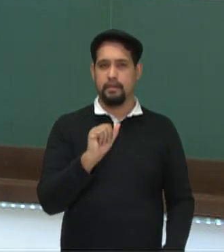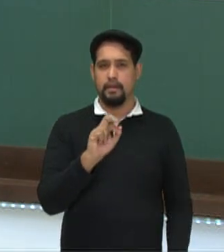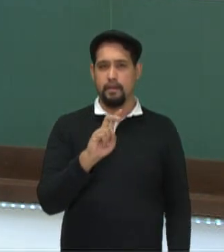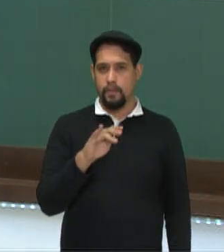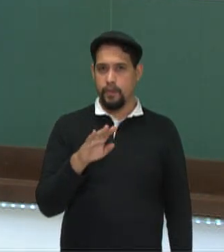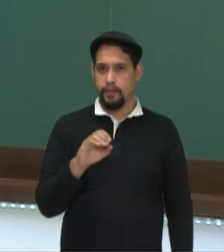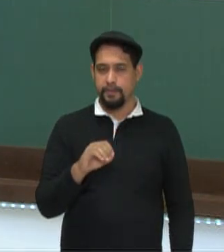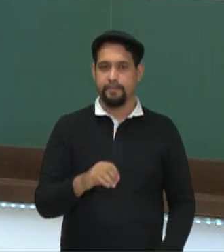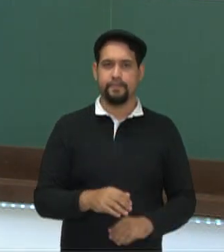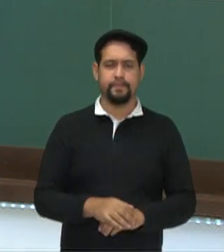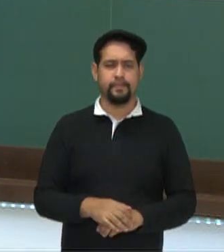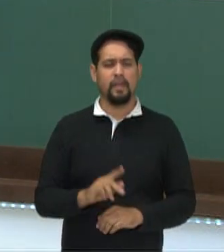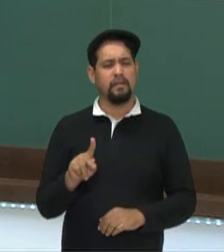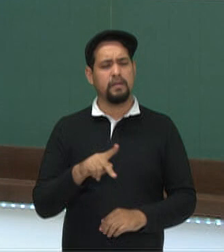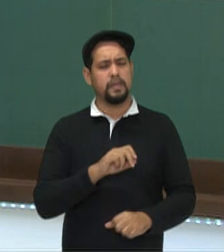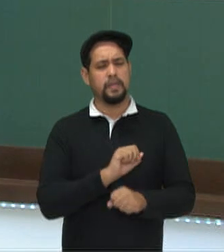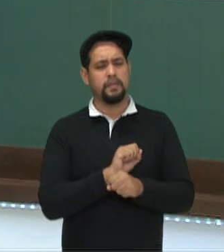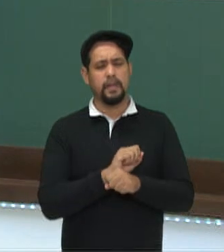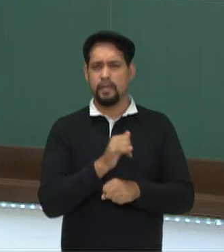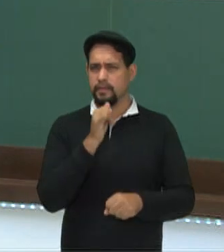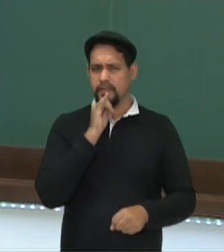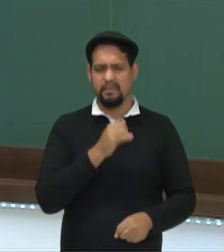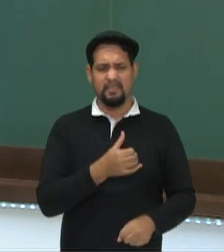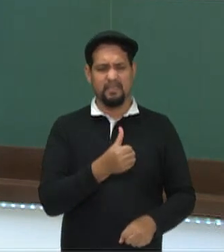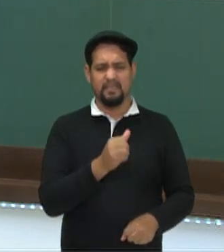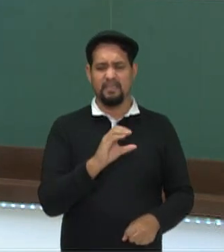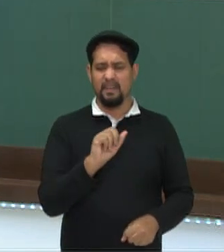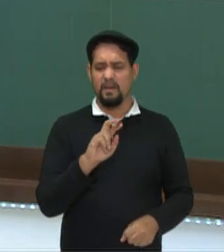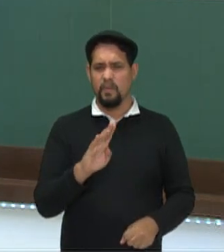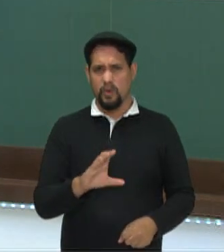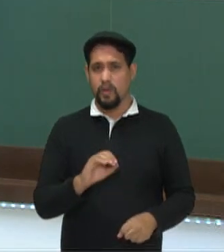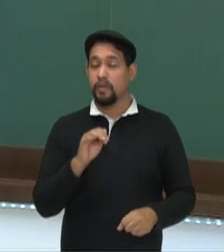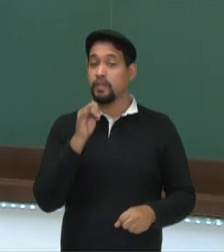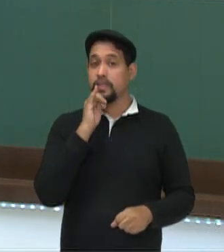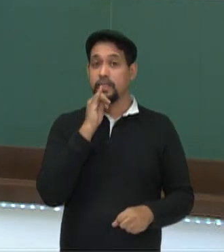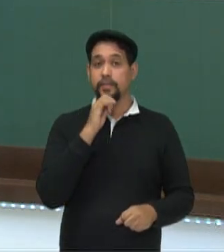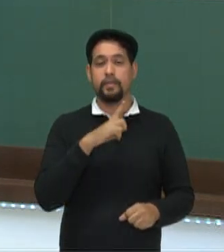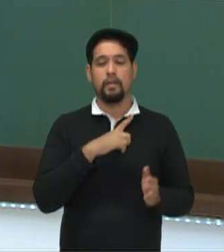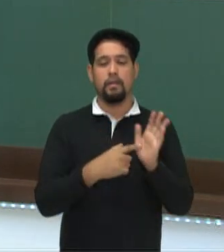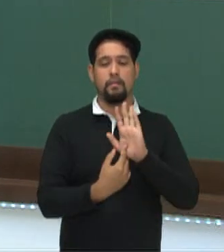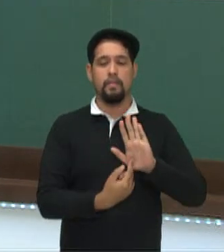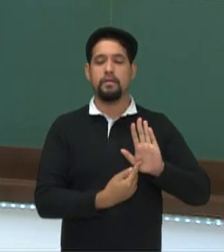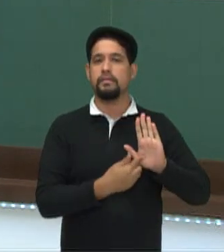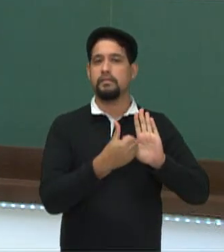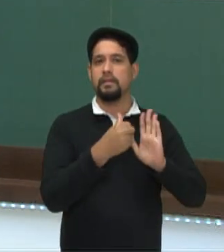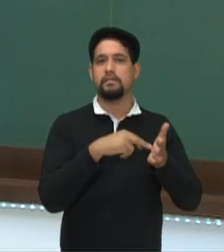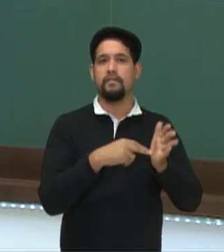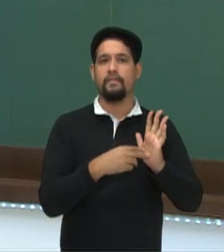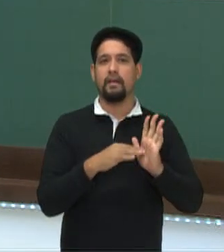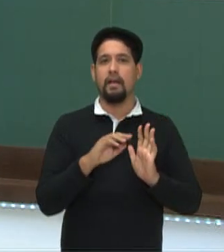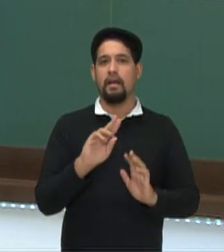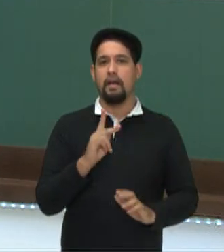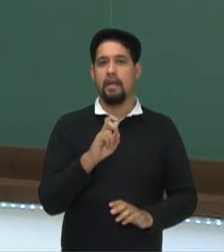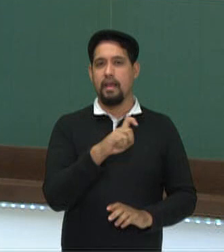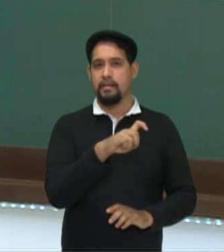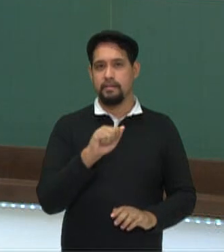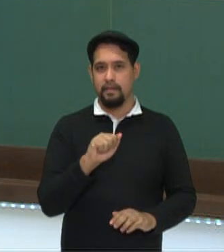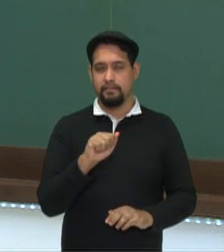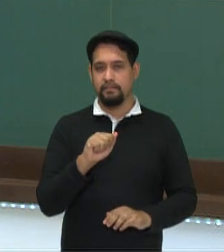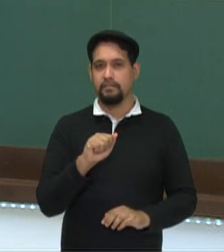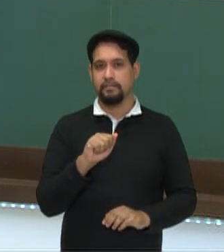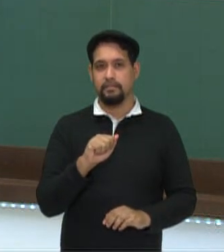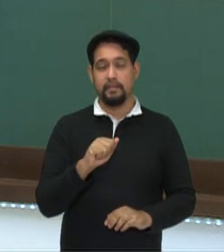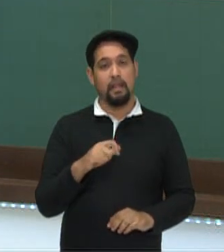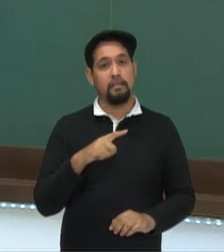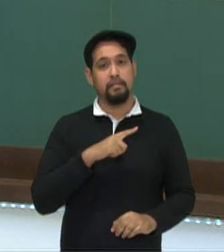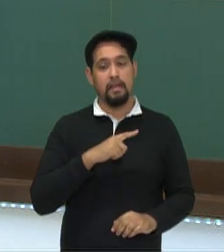Ah, professor, pera lá, né? 6 carbonos. Então, o prefixo que indica 6 é hex. A cadeia carbônica principal, nós